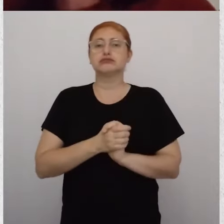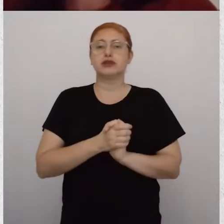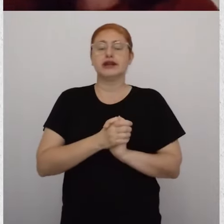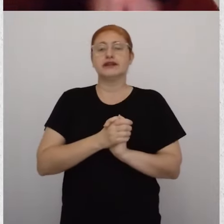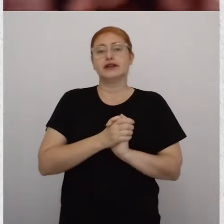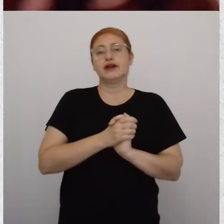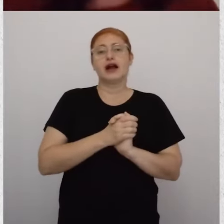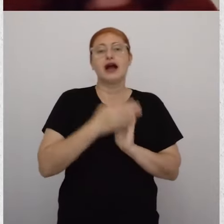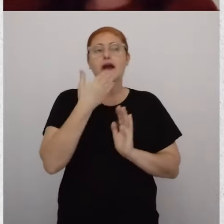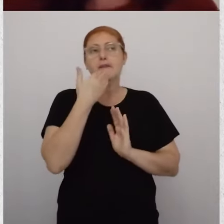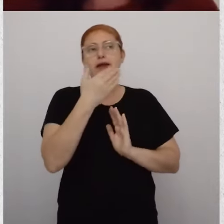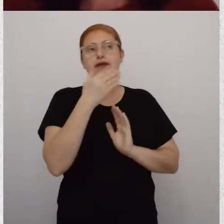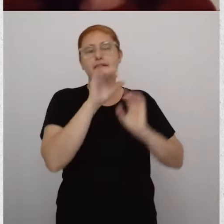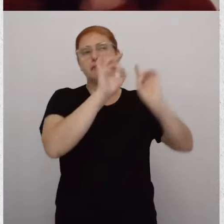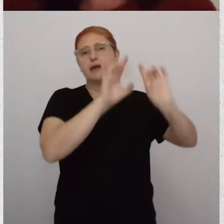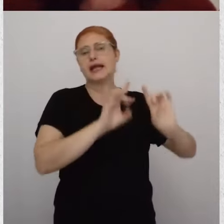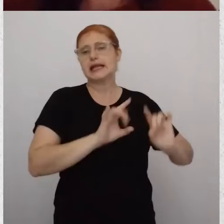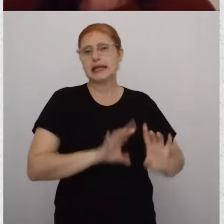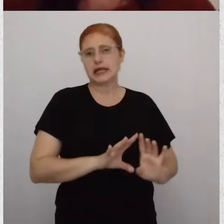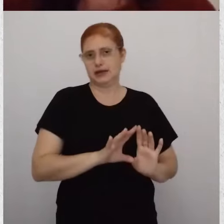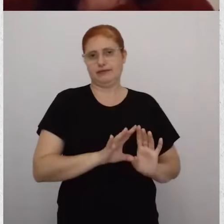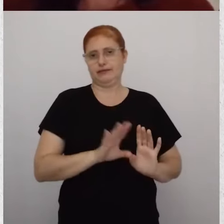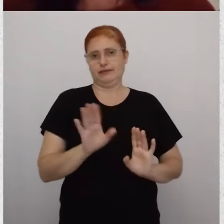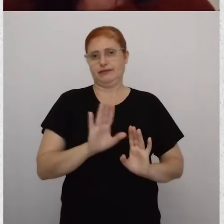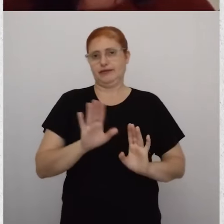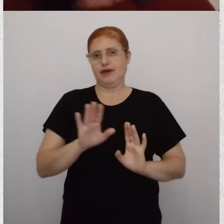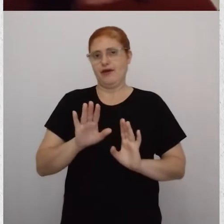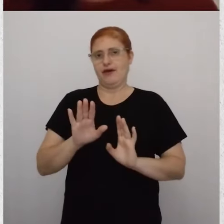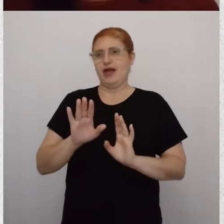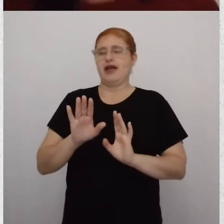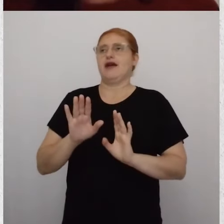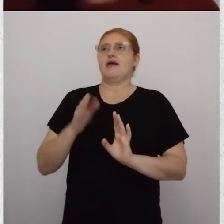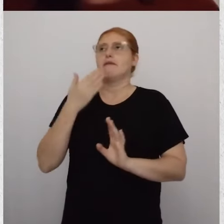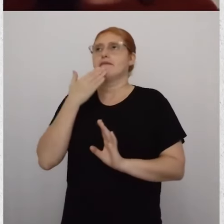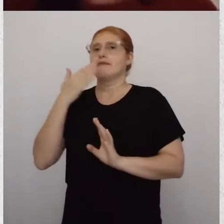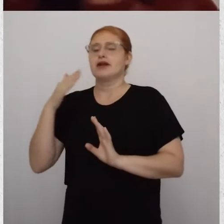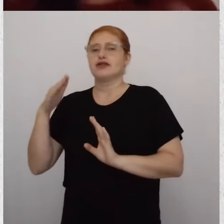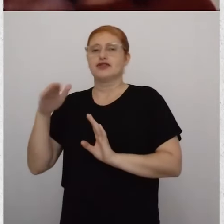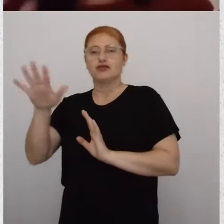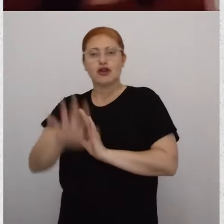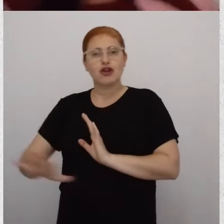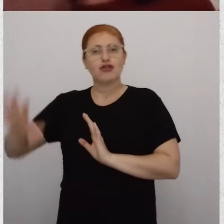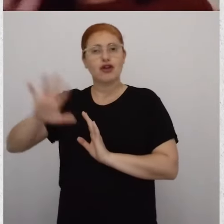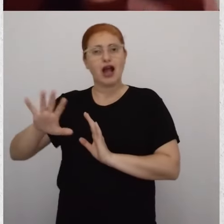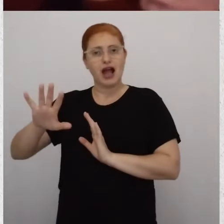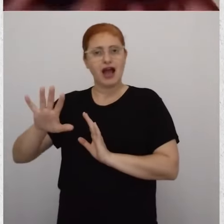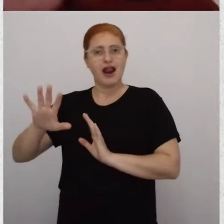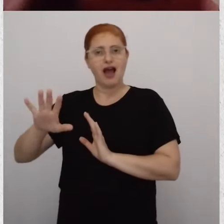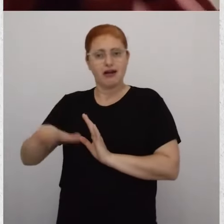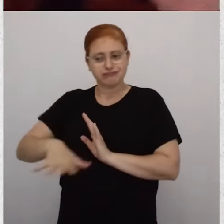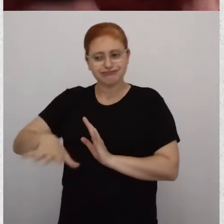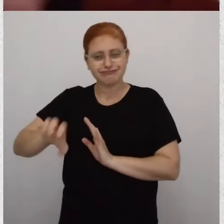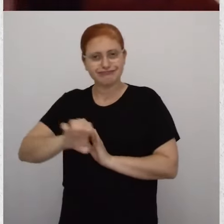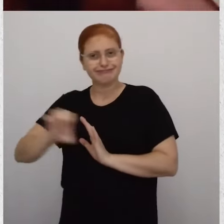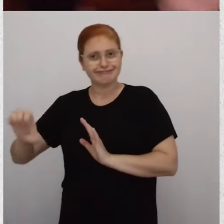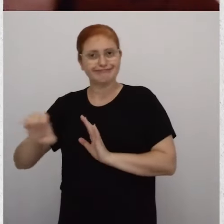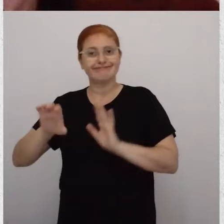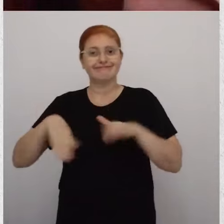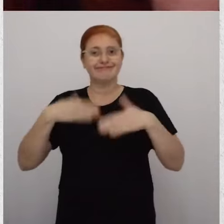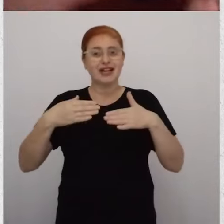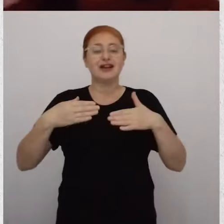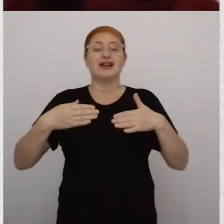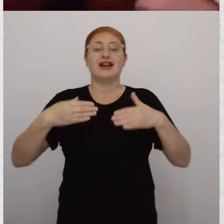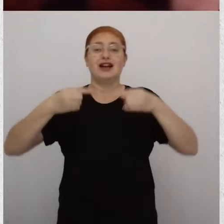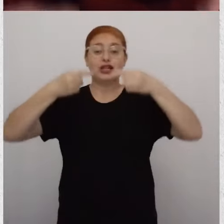Luta específica e não específica. como uma reivindicação hegemônica no campo da esquerda, né? E aí o processo de disputa hegemônica é